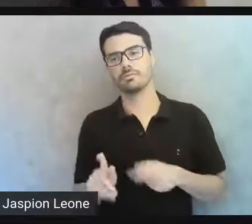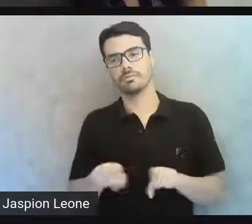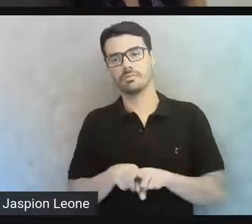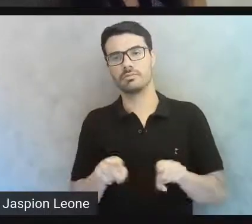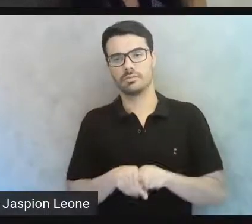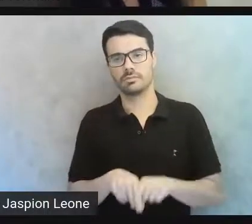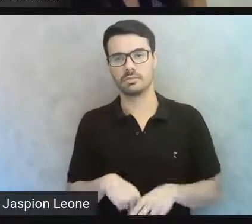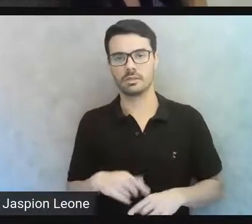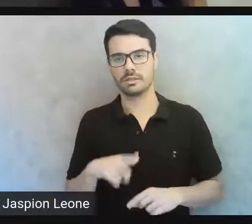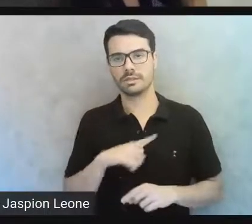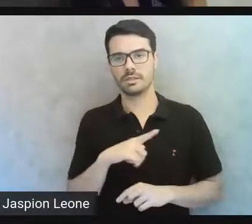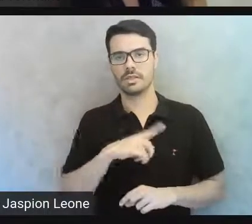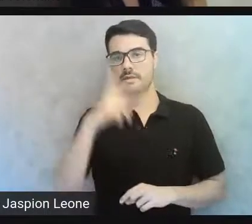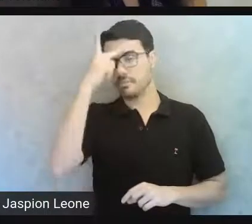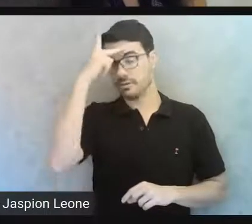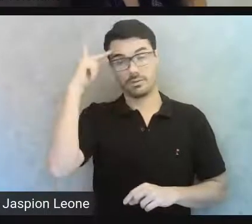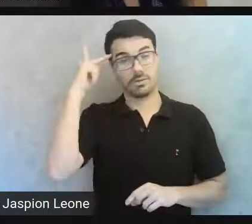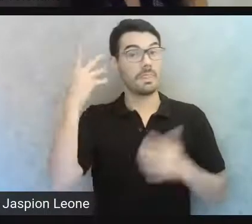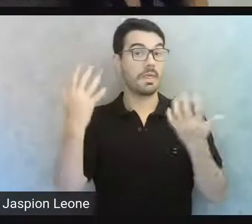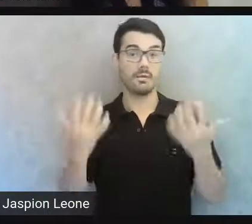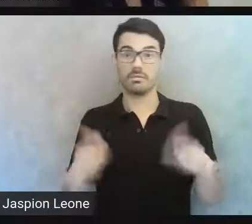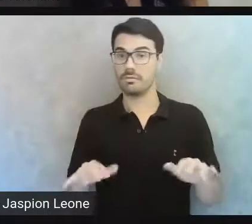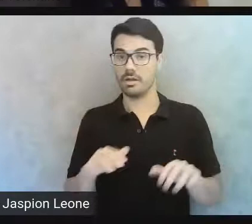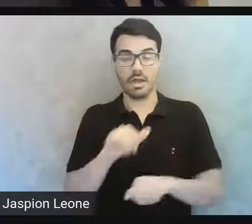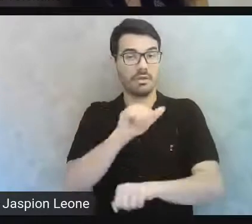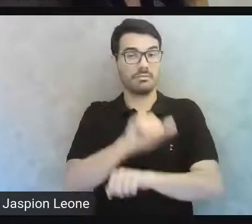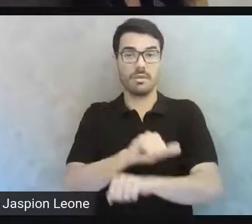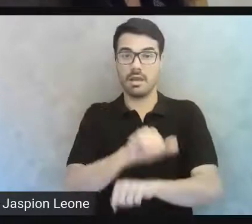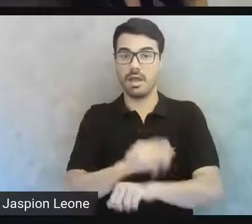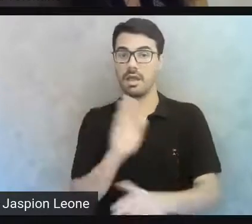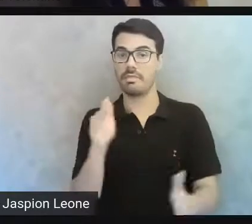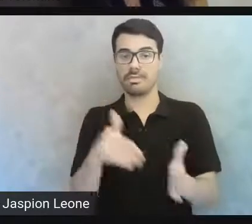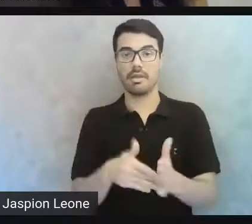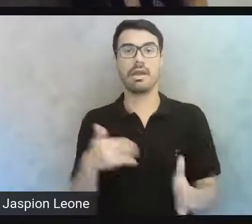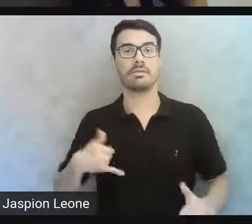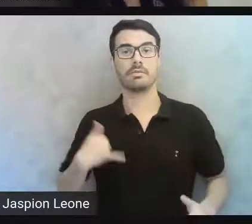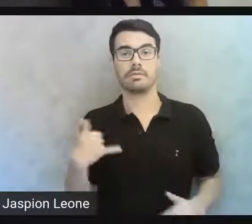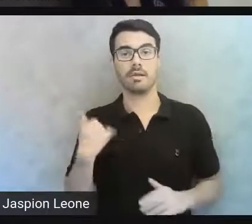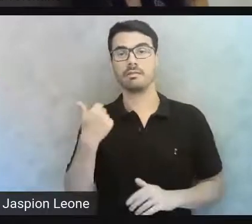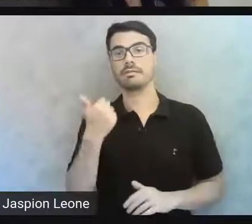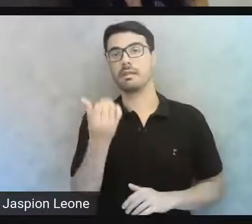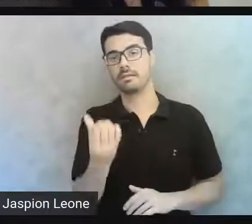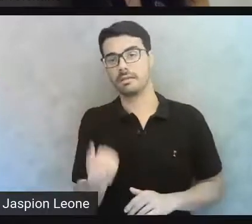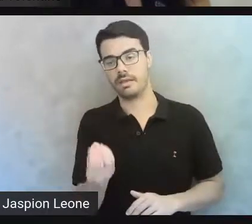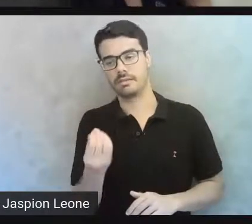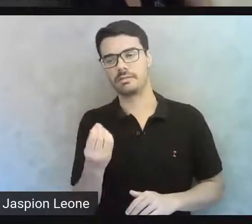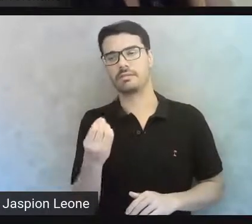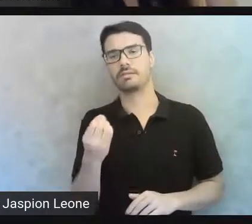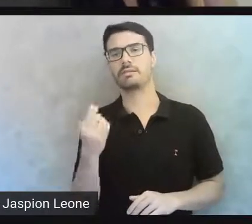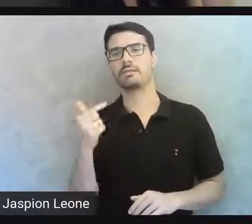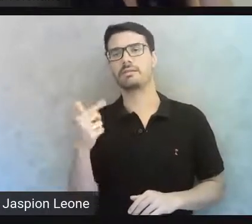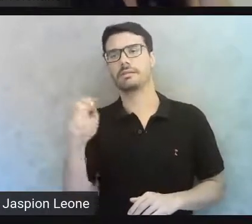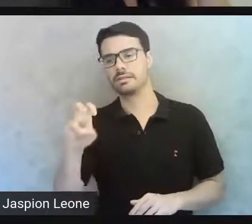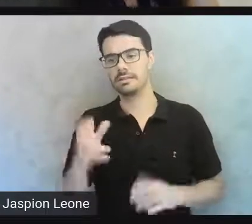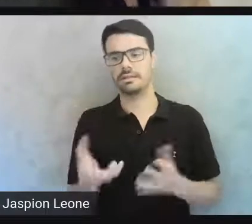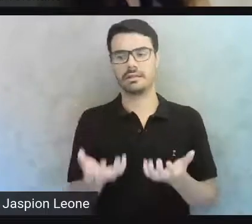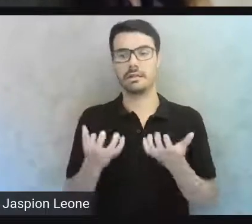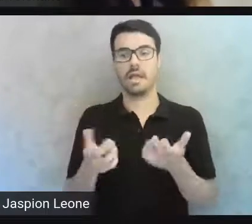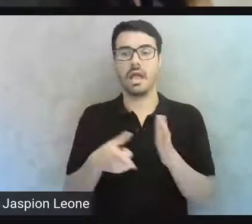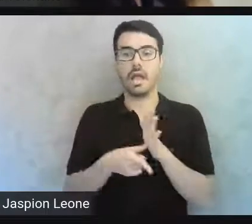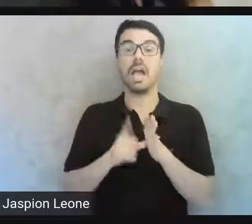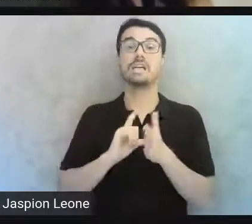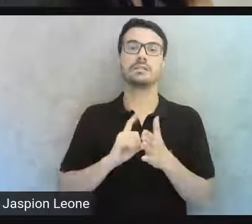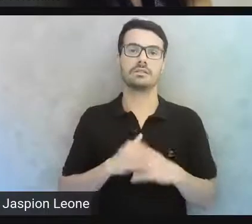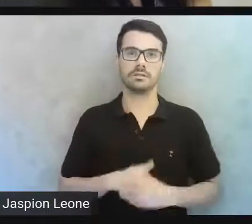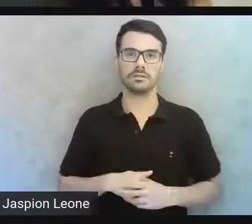vezes não querem esperar até os 60, 65, 70, 75 anos para se aposentar, estão querendo se aposentar antes, né? Então